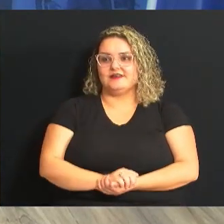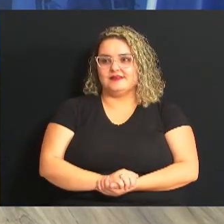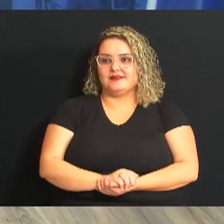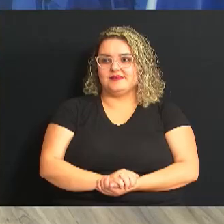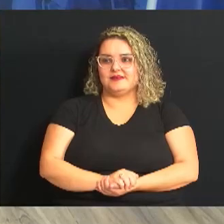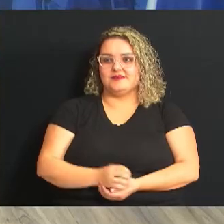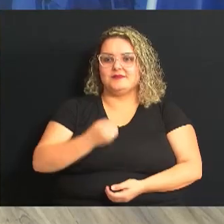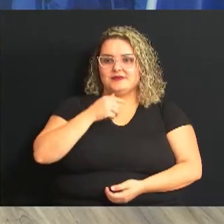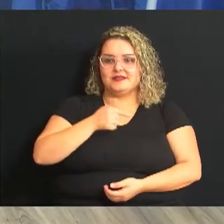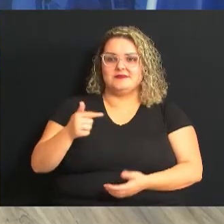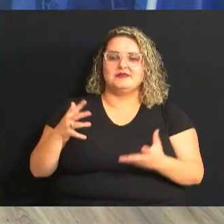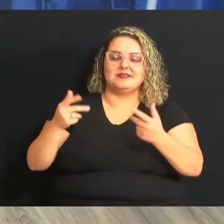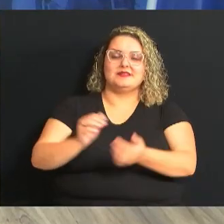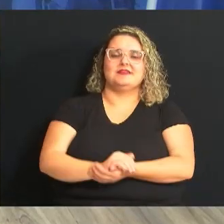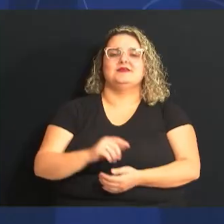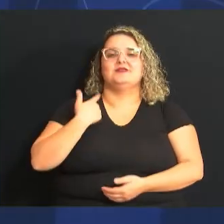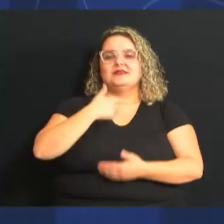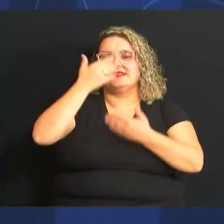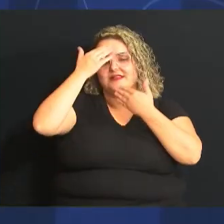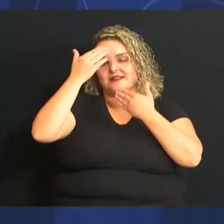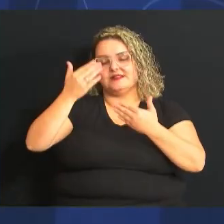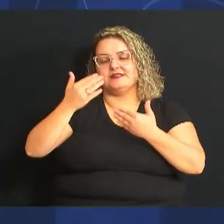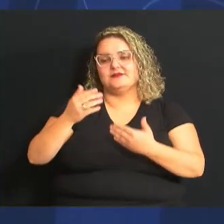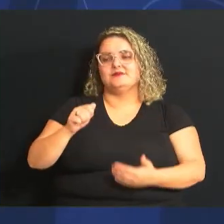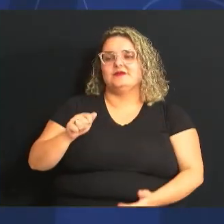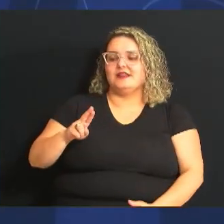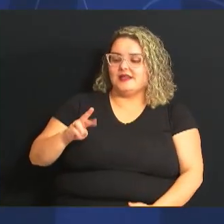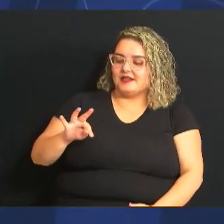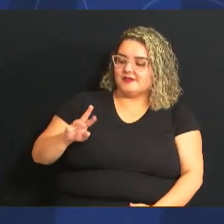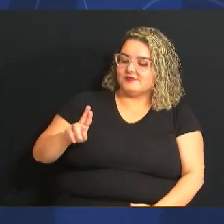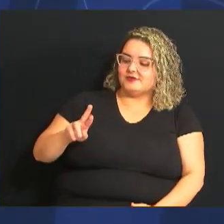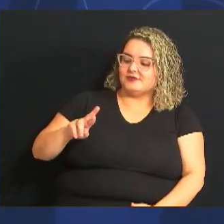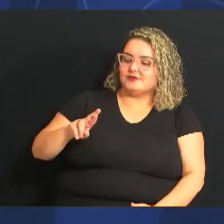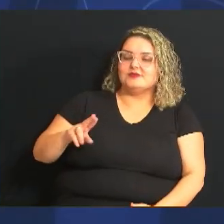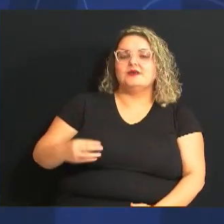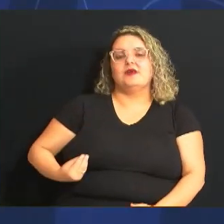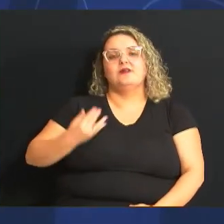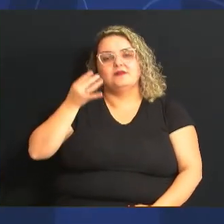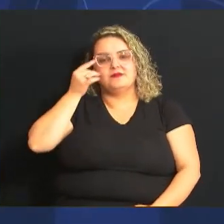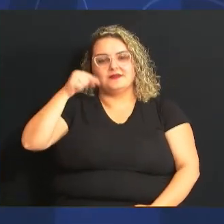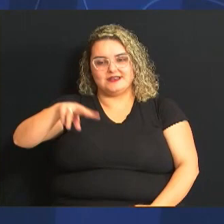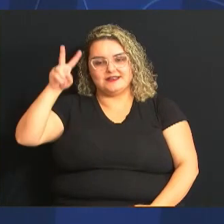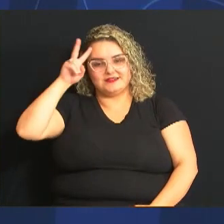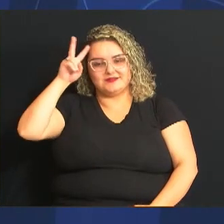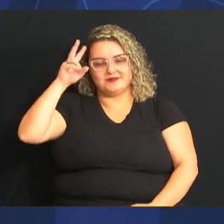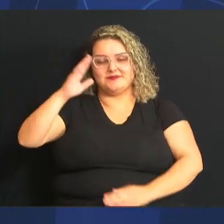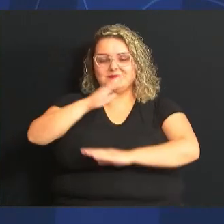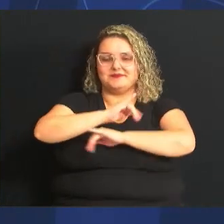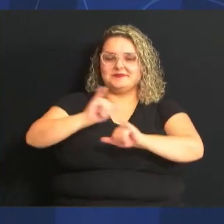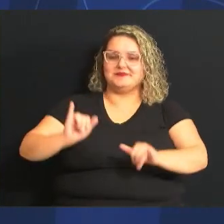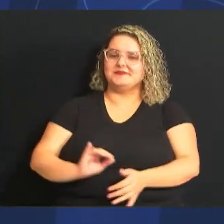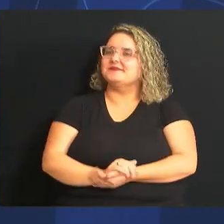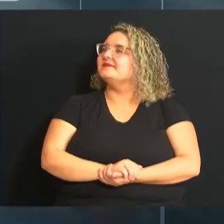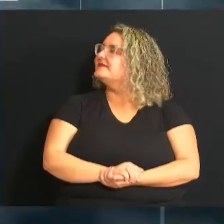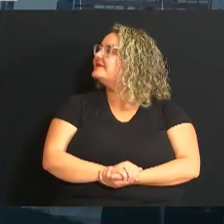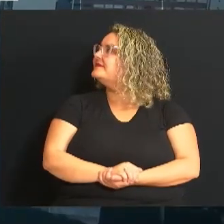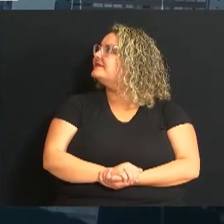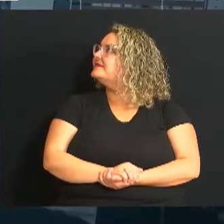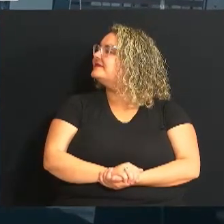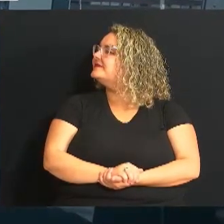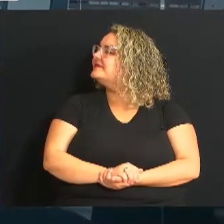há algumas respostas da Ucrânia, mas muito mais dentro do seu território do que de fato dentro do território da Rússia. A gente até viu, né,